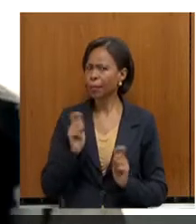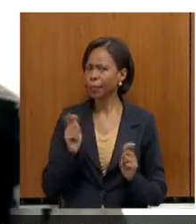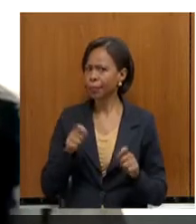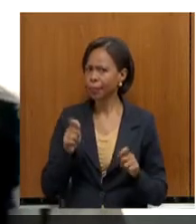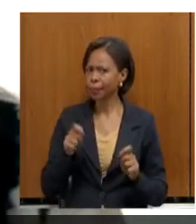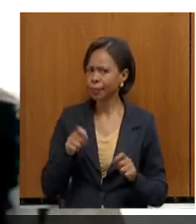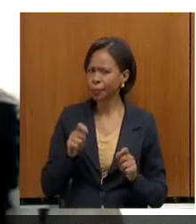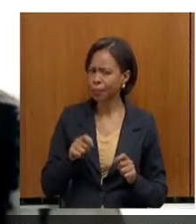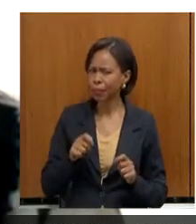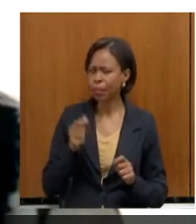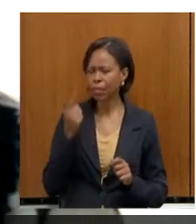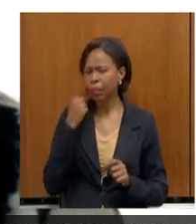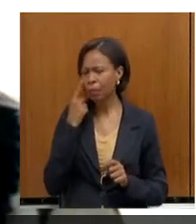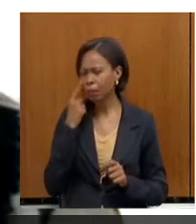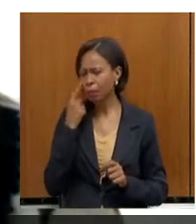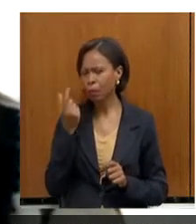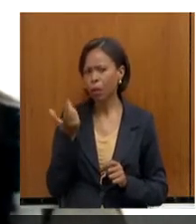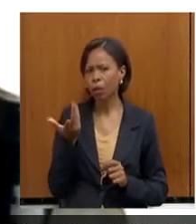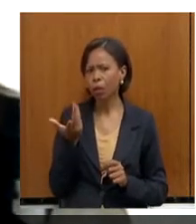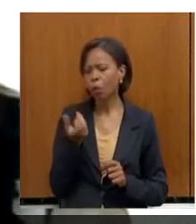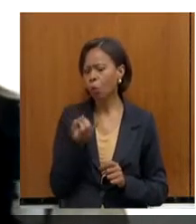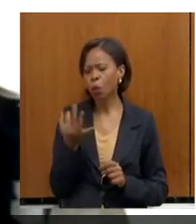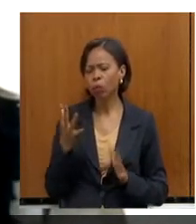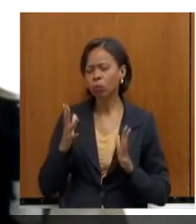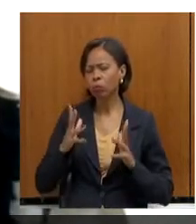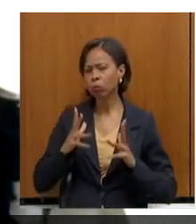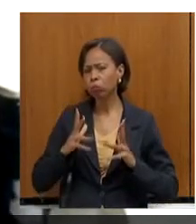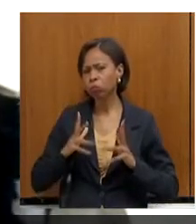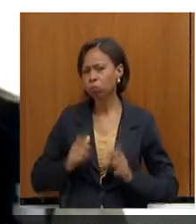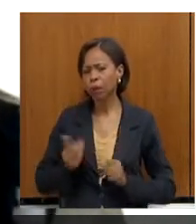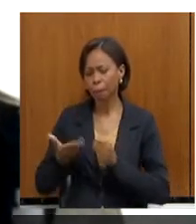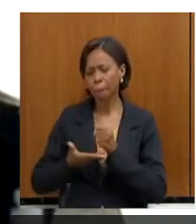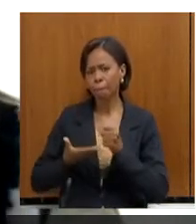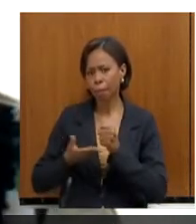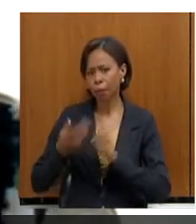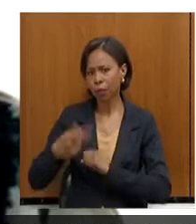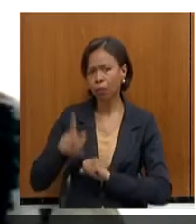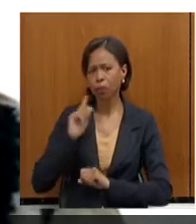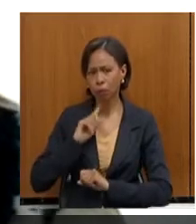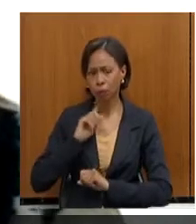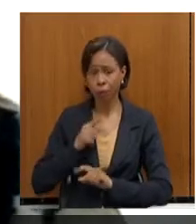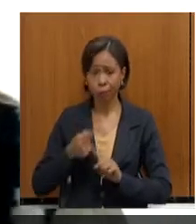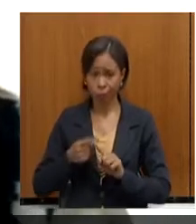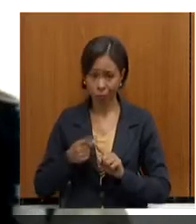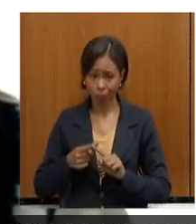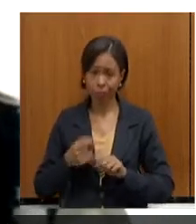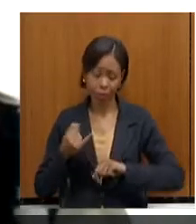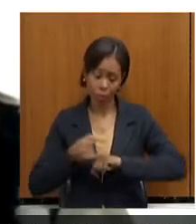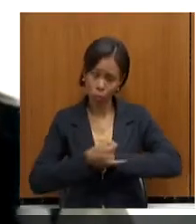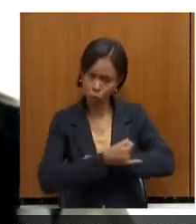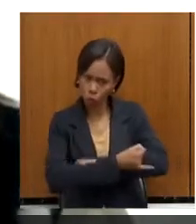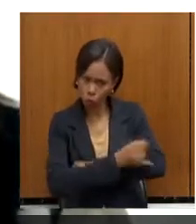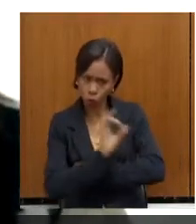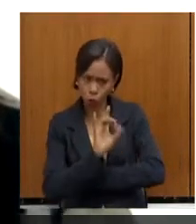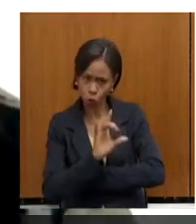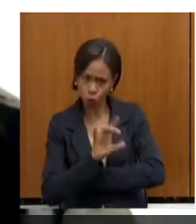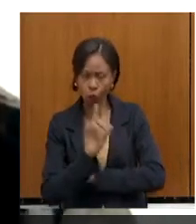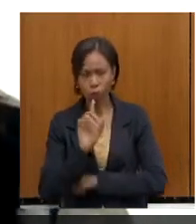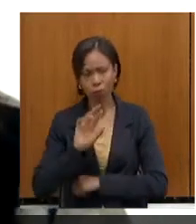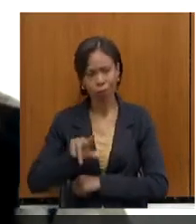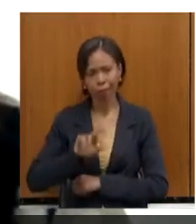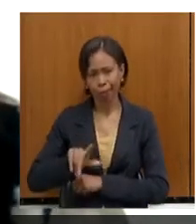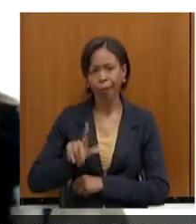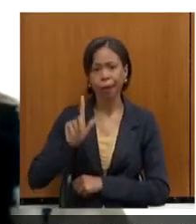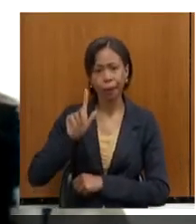universalização do saneamento básico no nosso estado saneamento básico é mais do que infraestrutura saneamento básico é meio